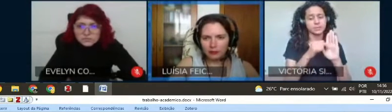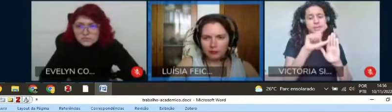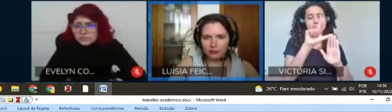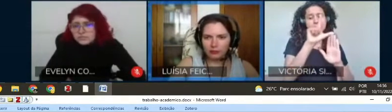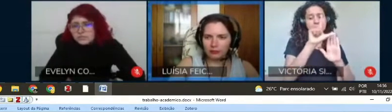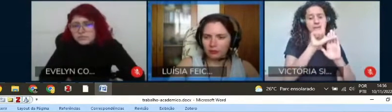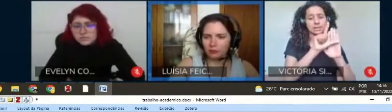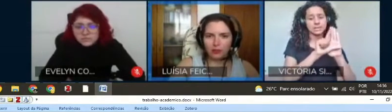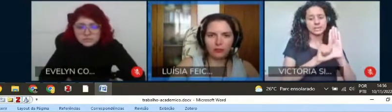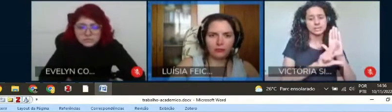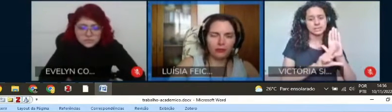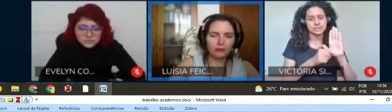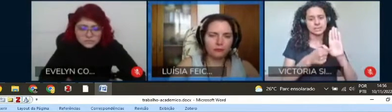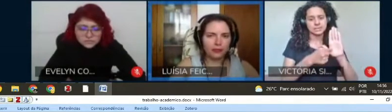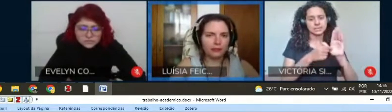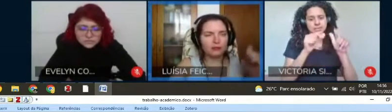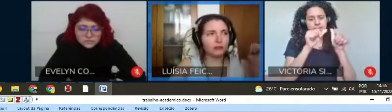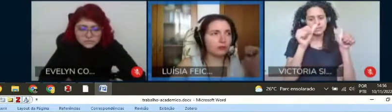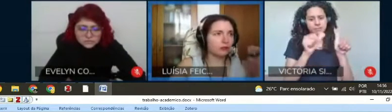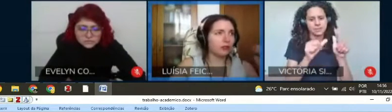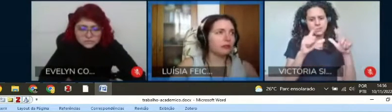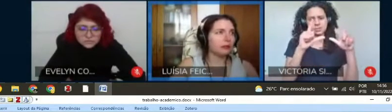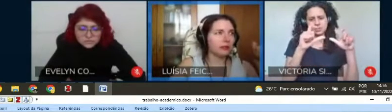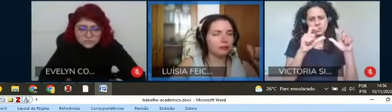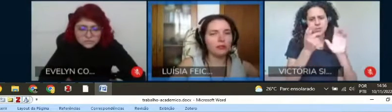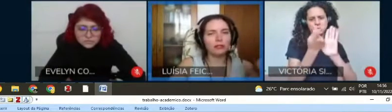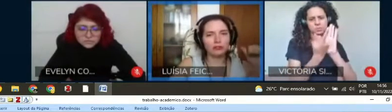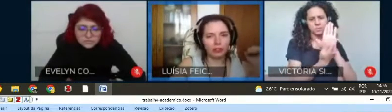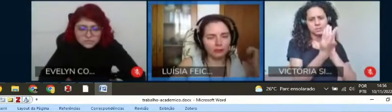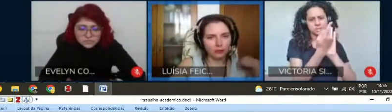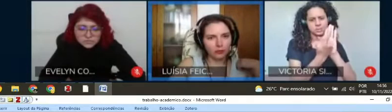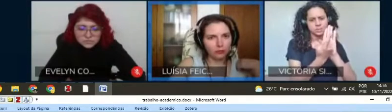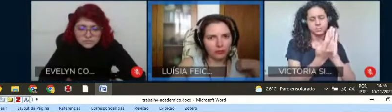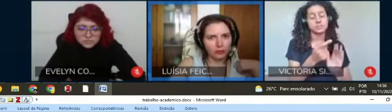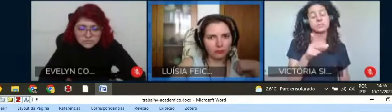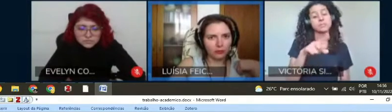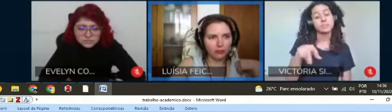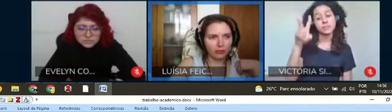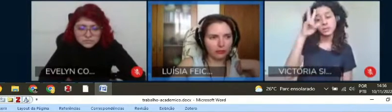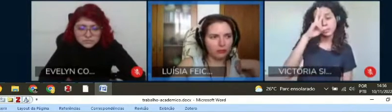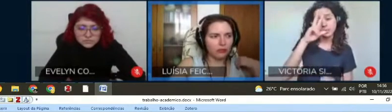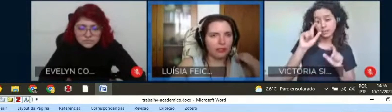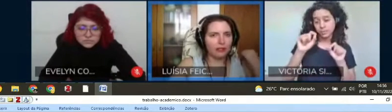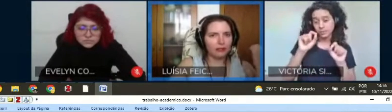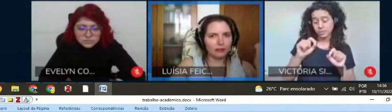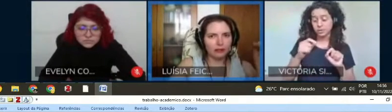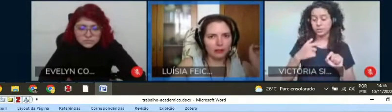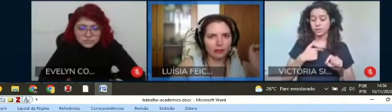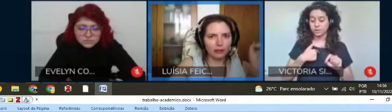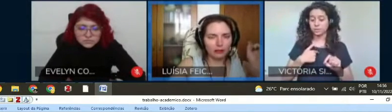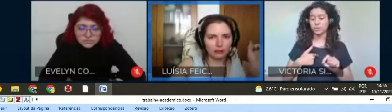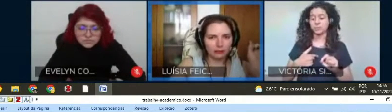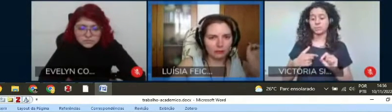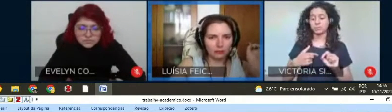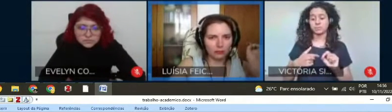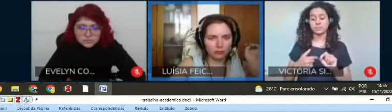gerar a lista de ilustrações. Como é que eu faço? As ilustrações, lembrando, elas já foram incluídas no meu texto, com aquele